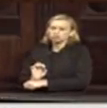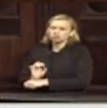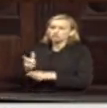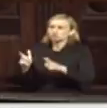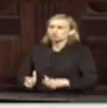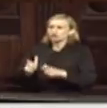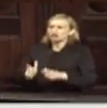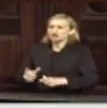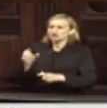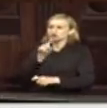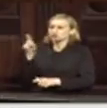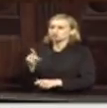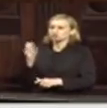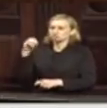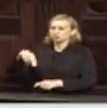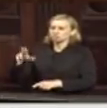Oeste,